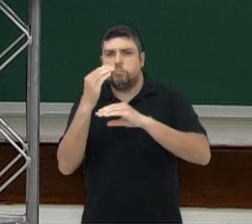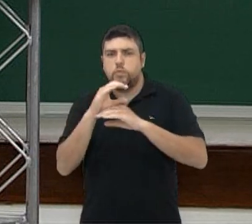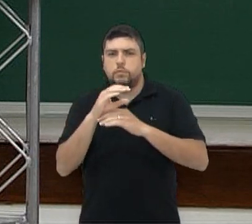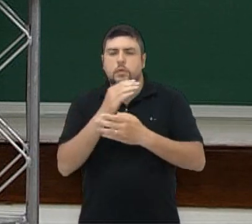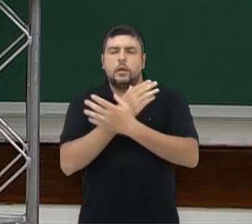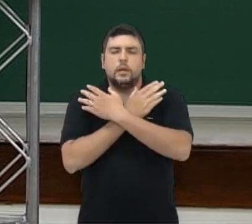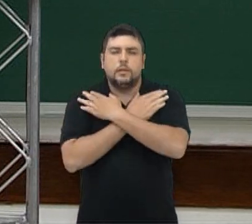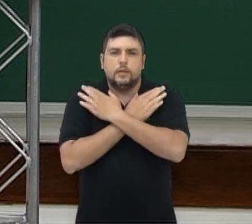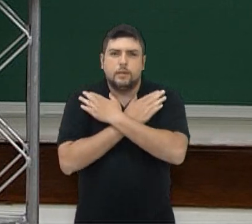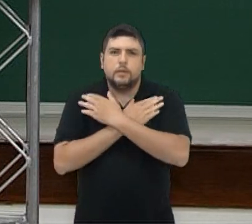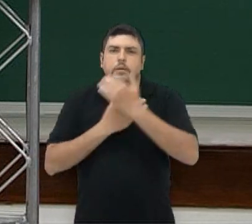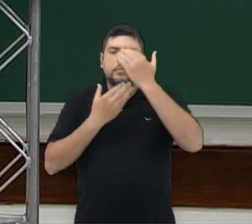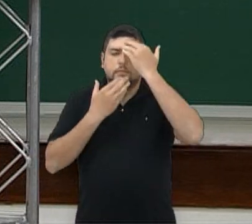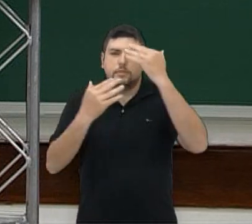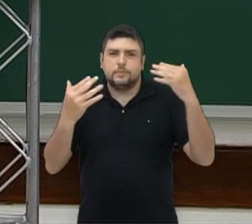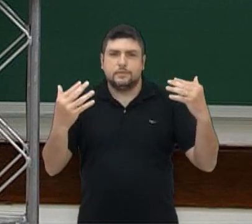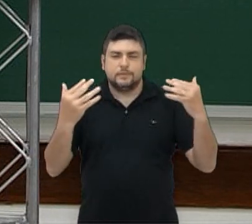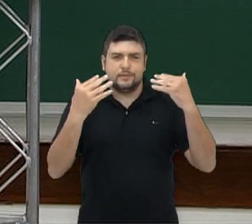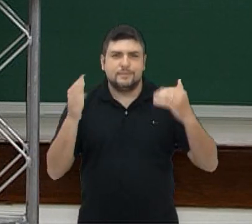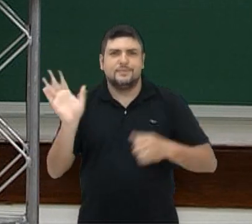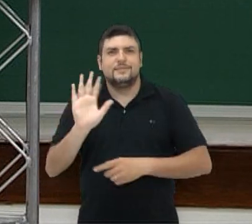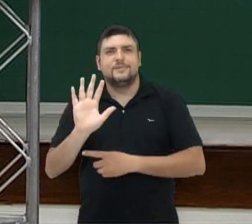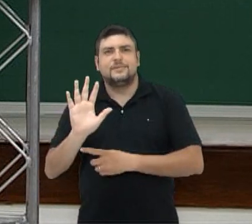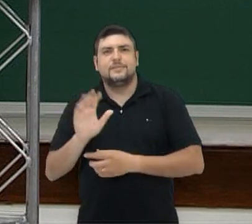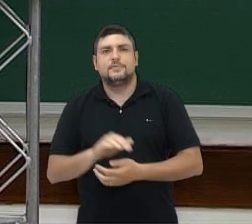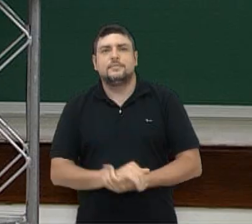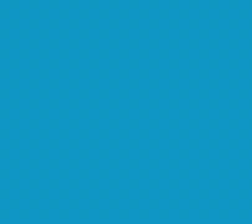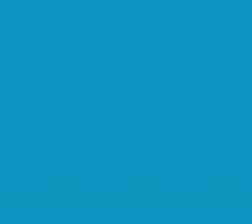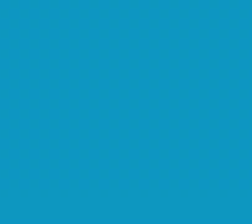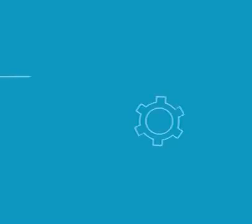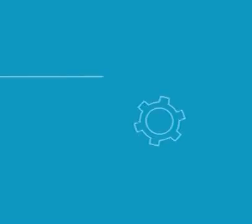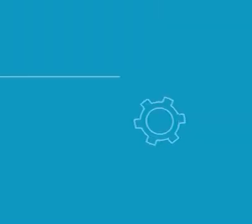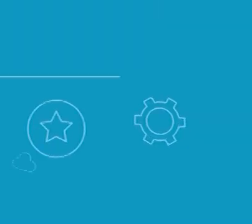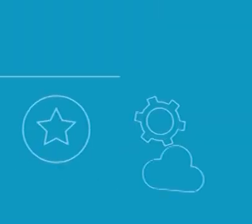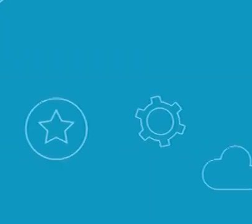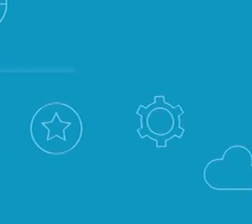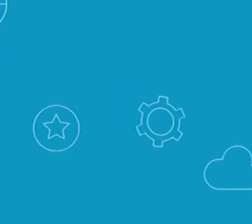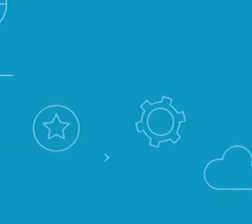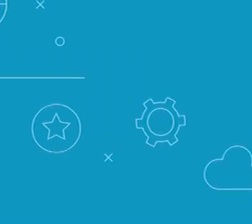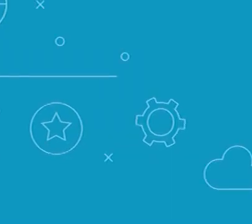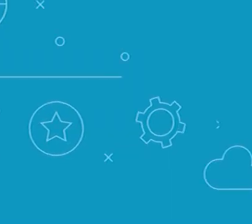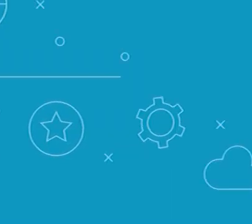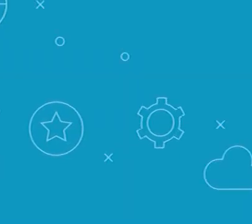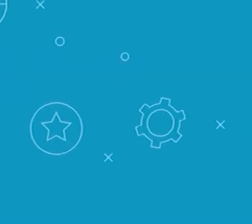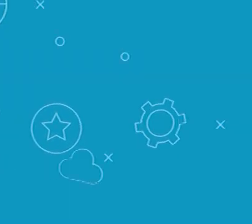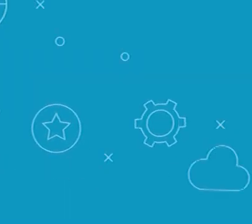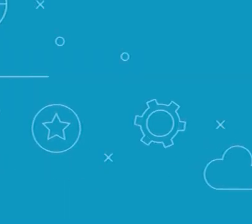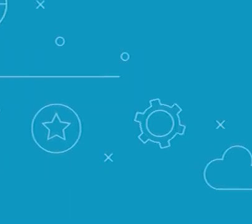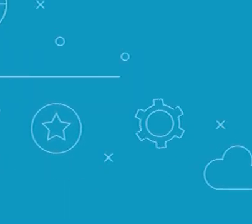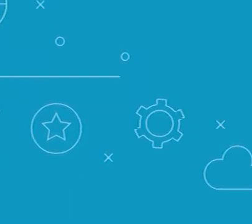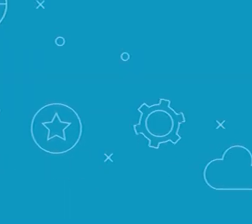abraços e obrigado pela atenção de todos. Até mais.